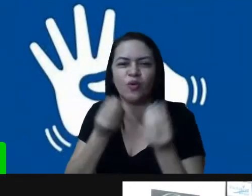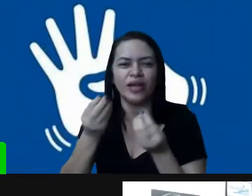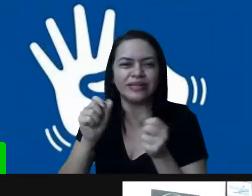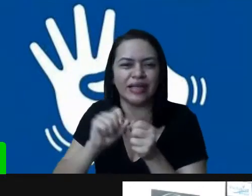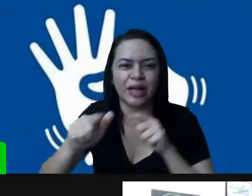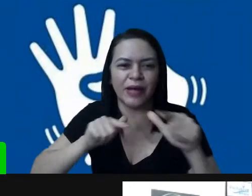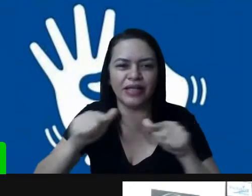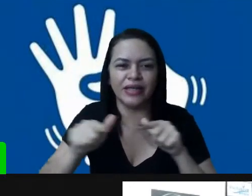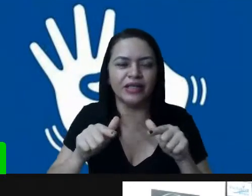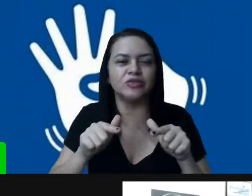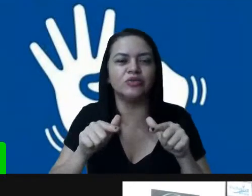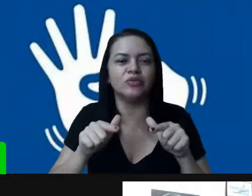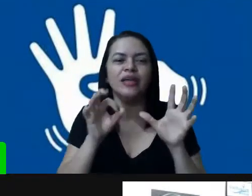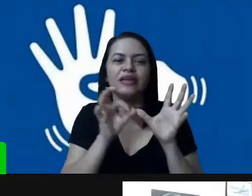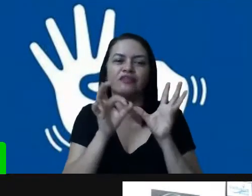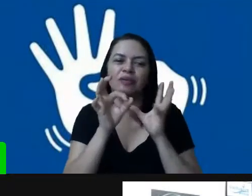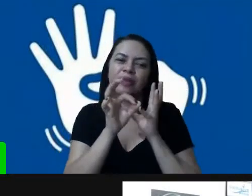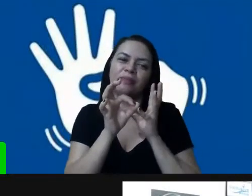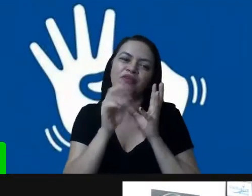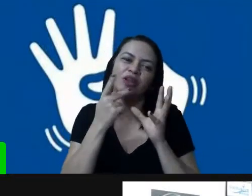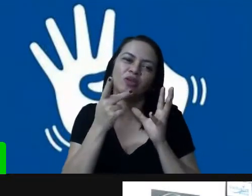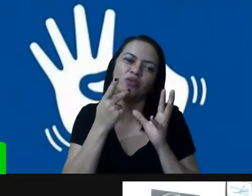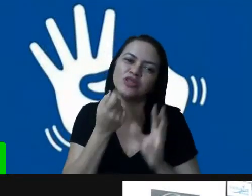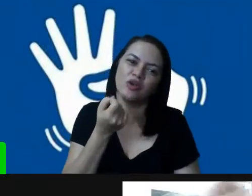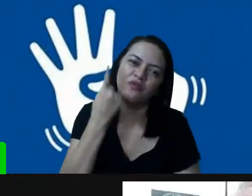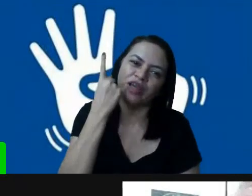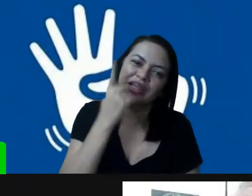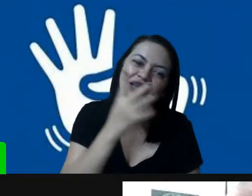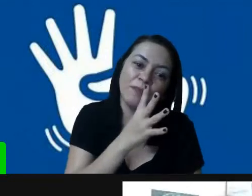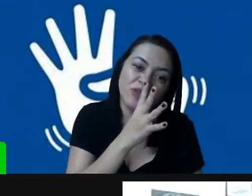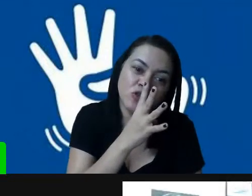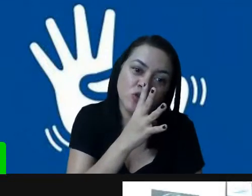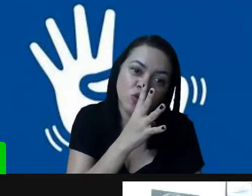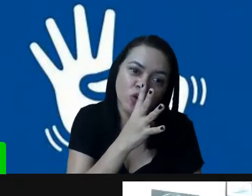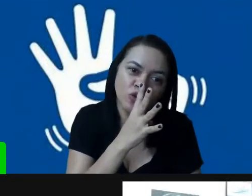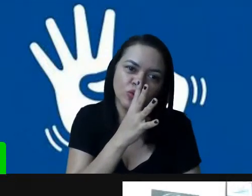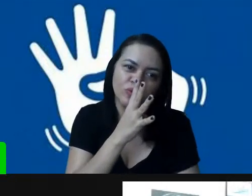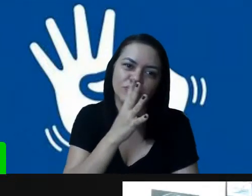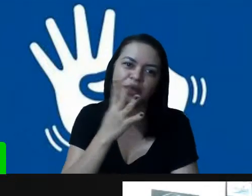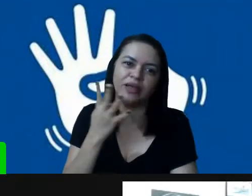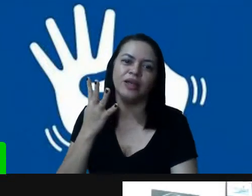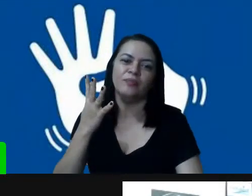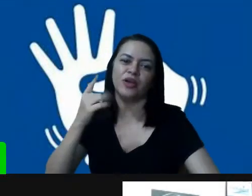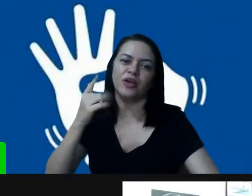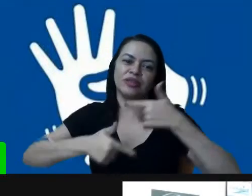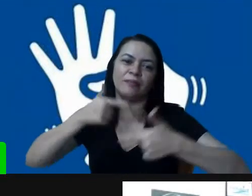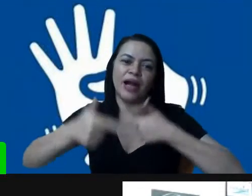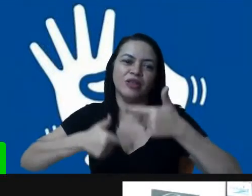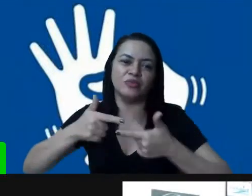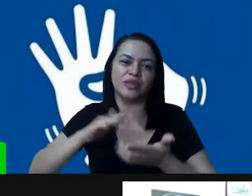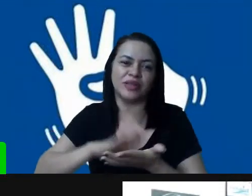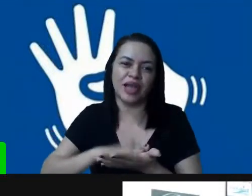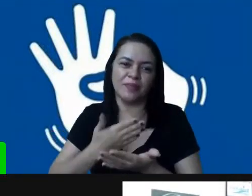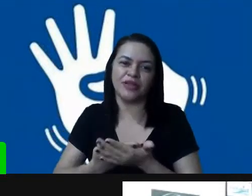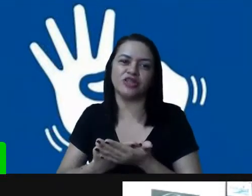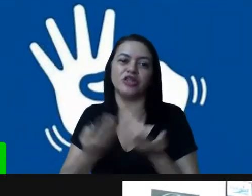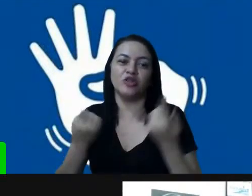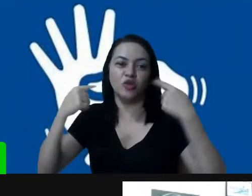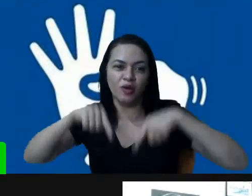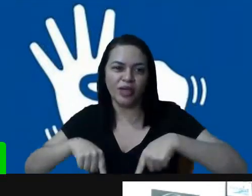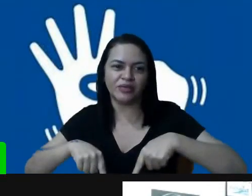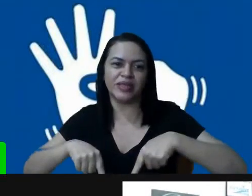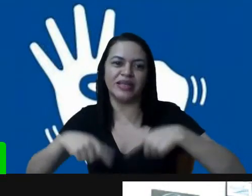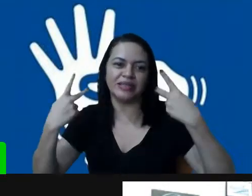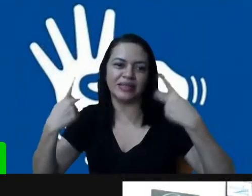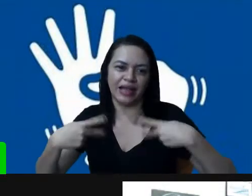como ele está trabalhando. E a FEPRAPIL falou, isso é um verdadeiro absurdo, né? Porque o trabalho do intérprete,